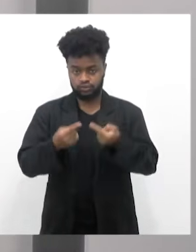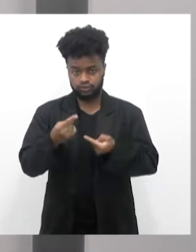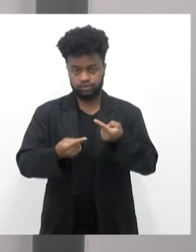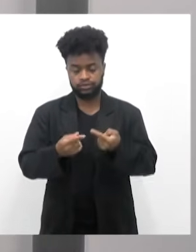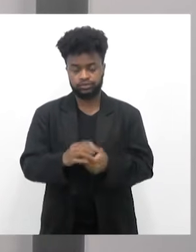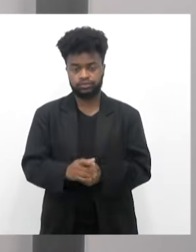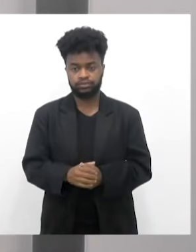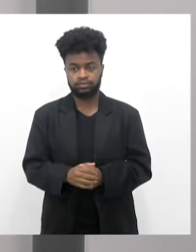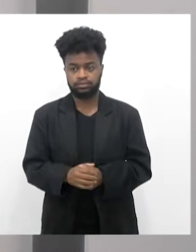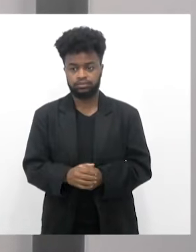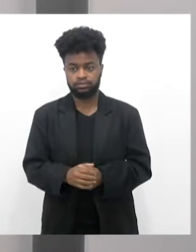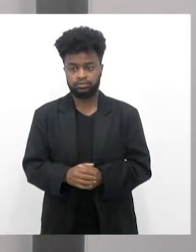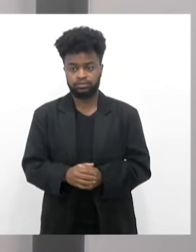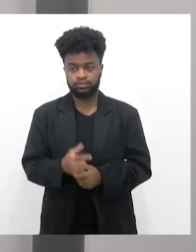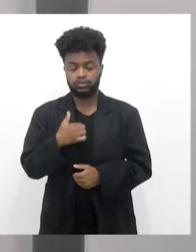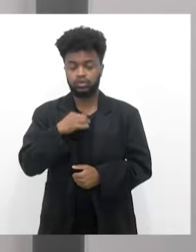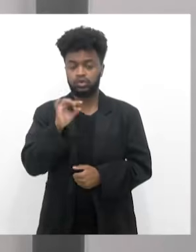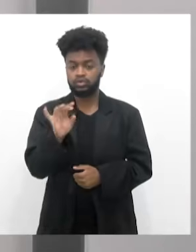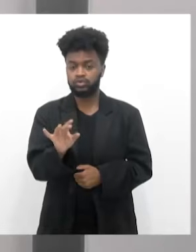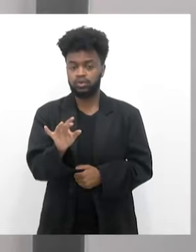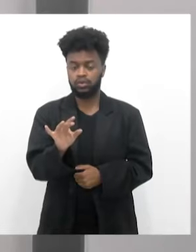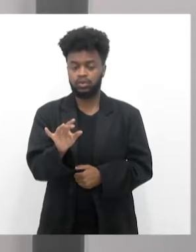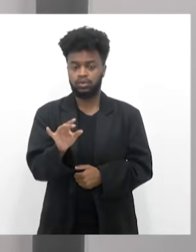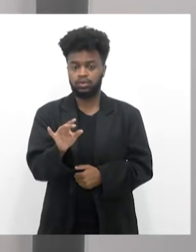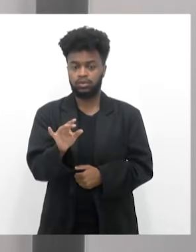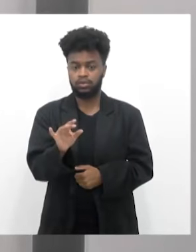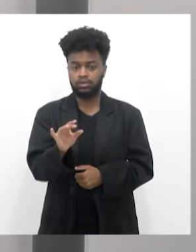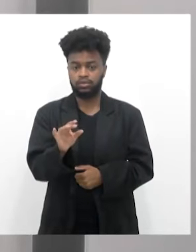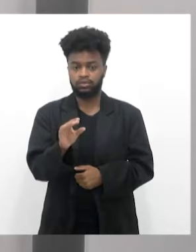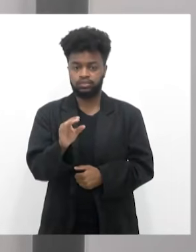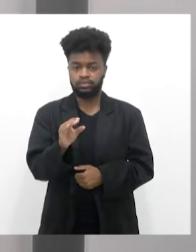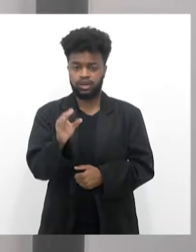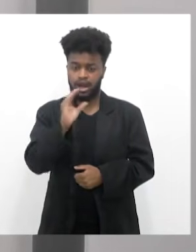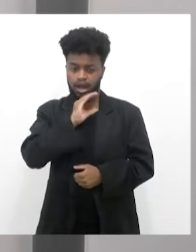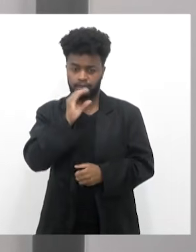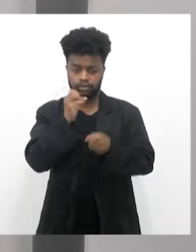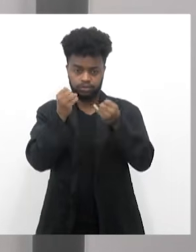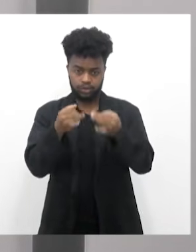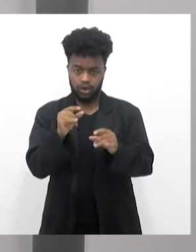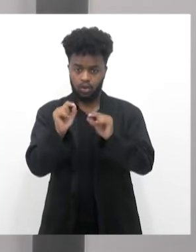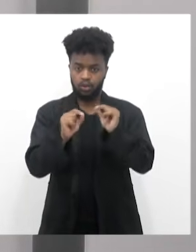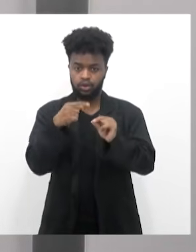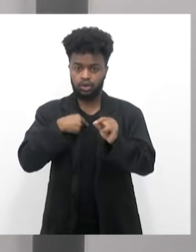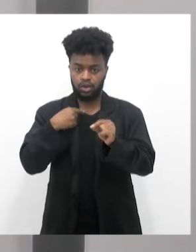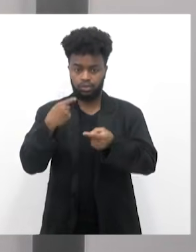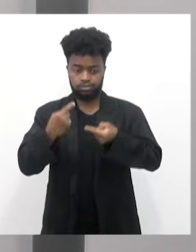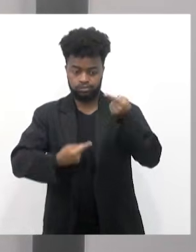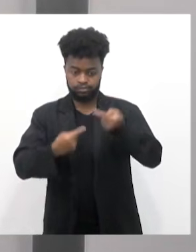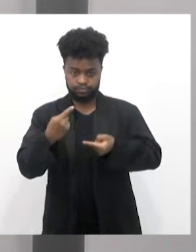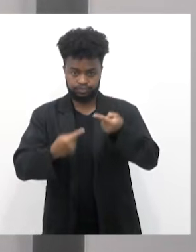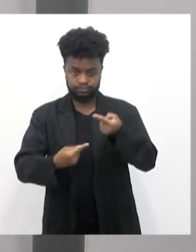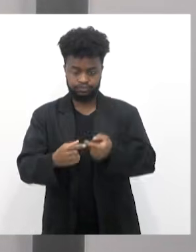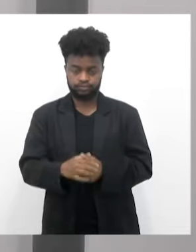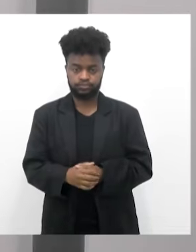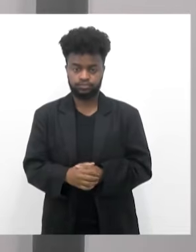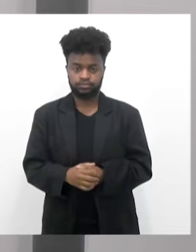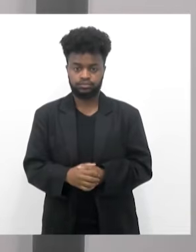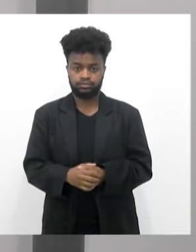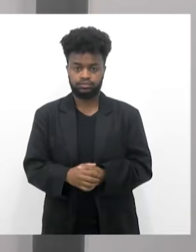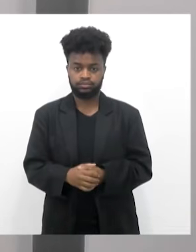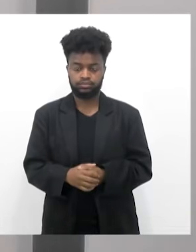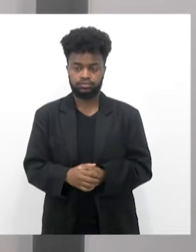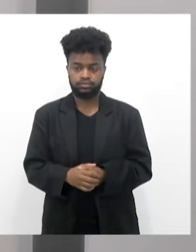e só vou fazer um breve preâmbulo do que enfrentei, que é